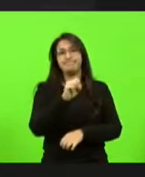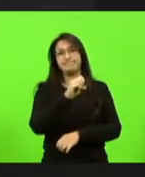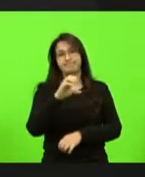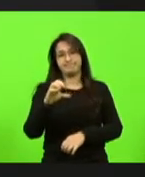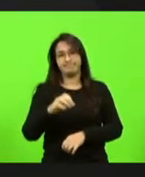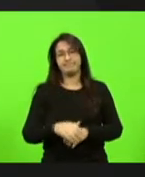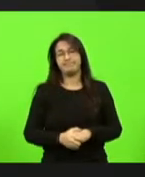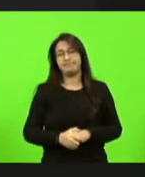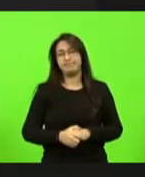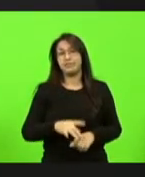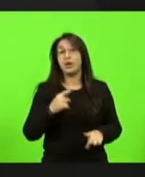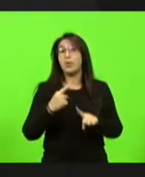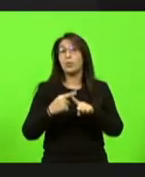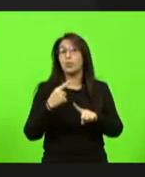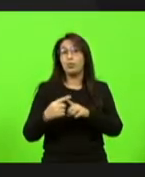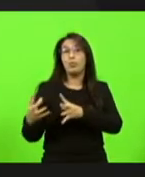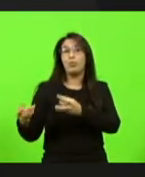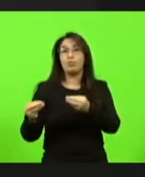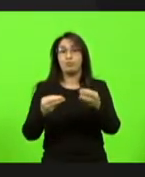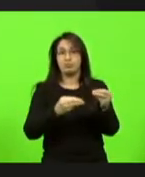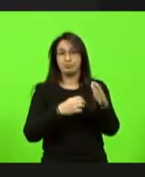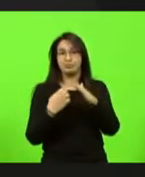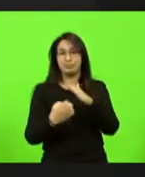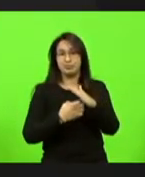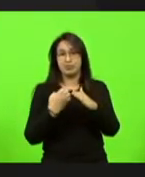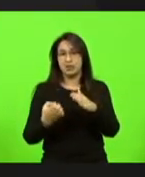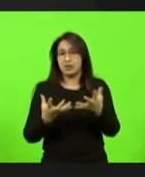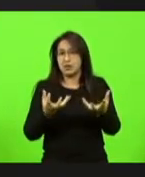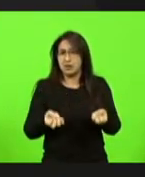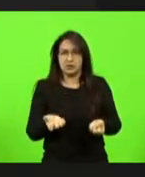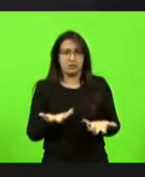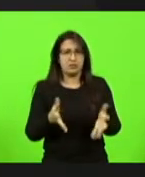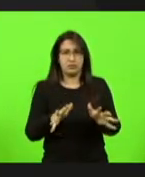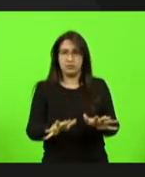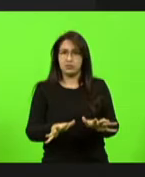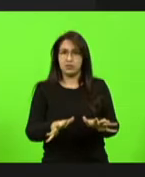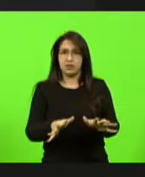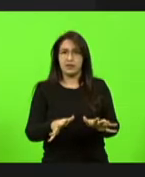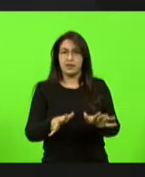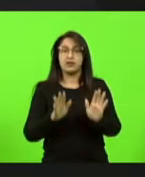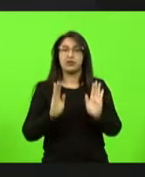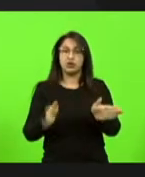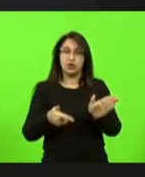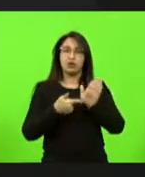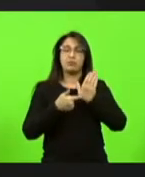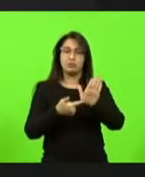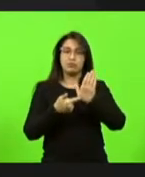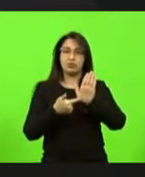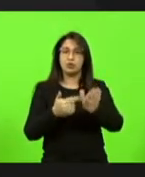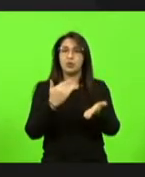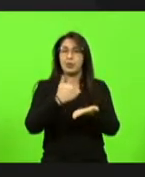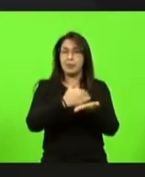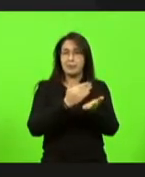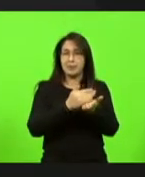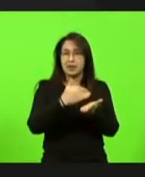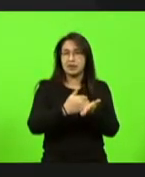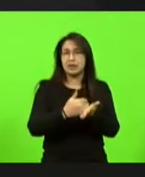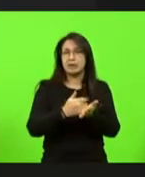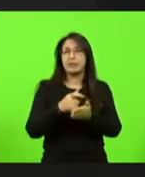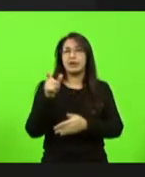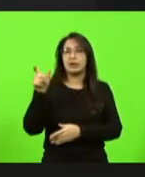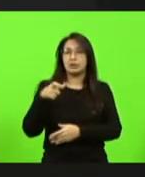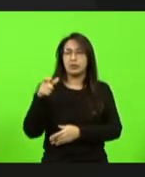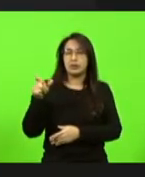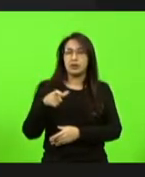porque muitos empresários estão indignados, vai ser divulgado, parcelamento de débito,